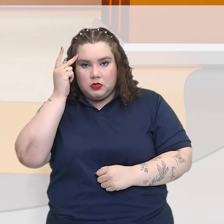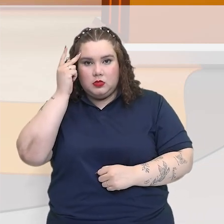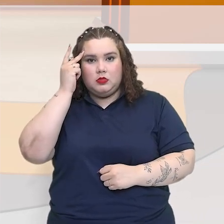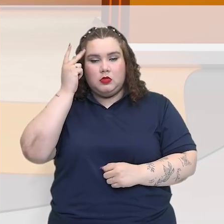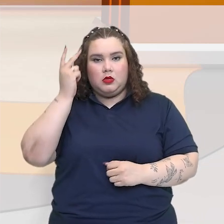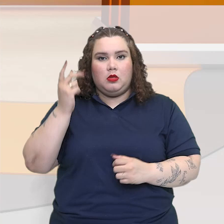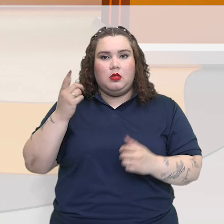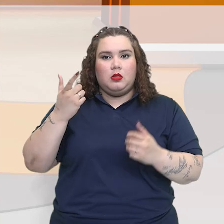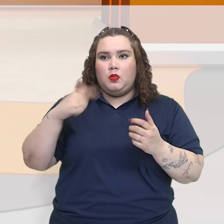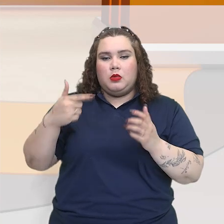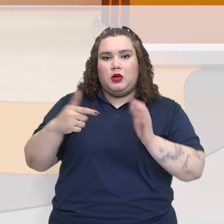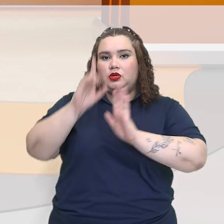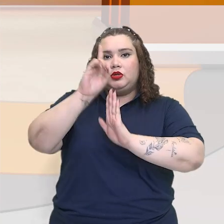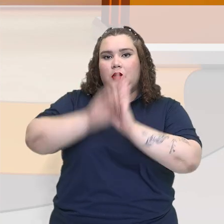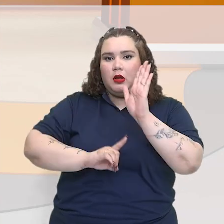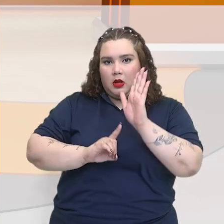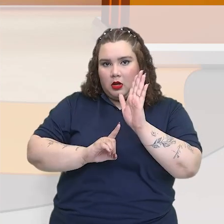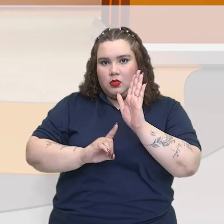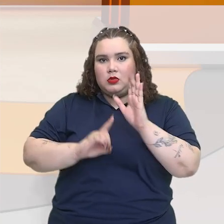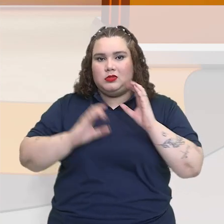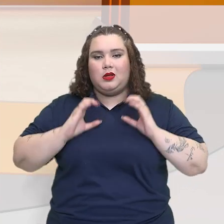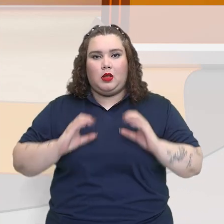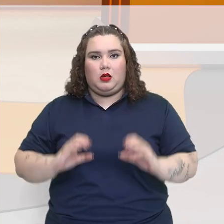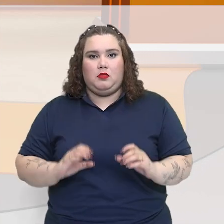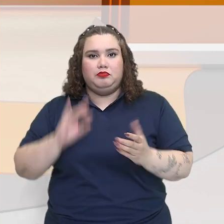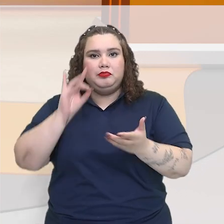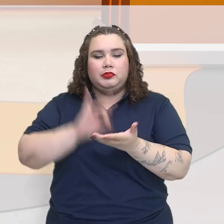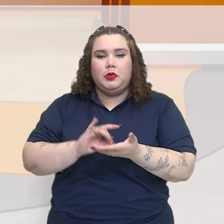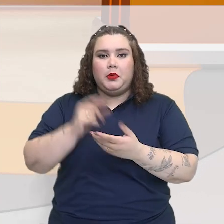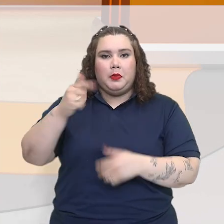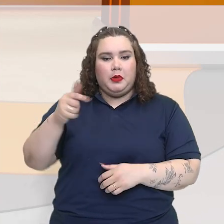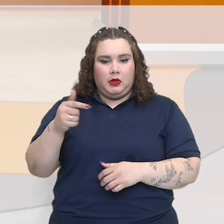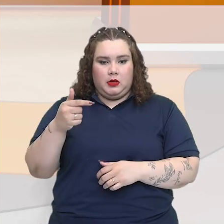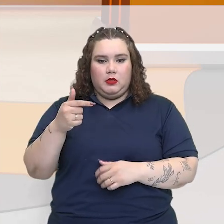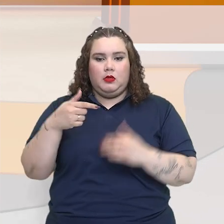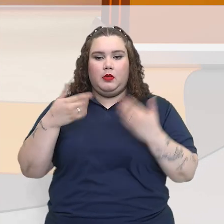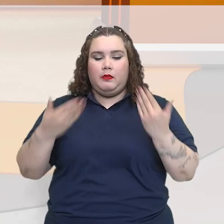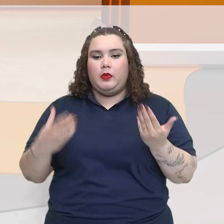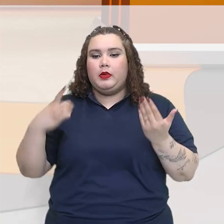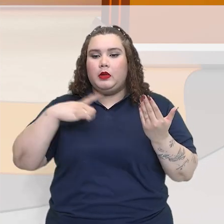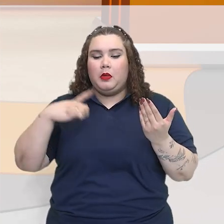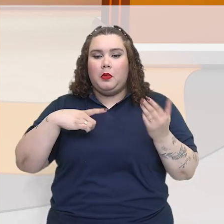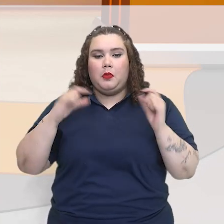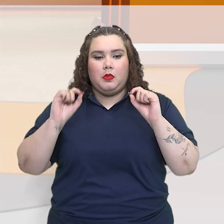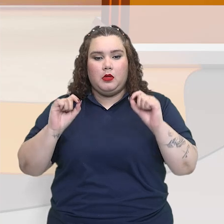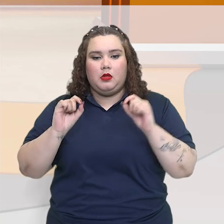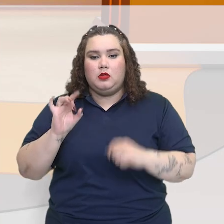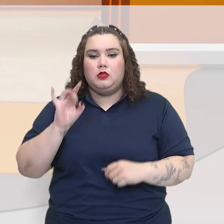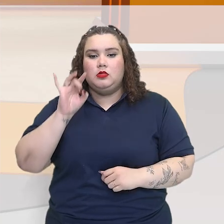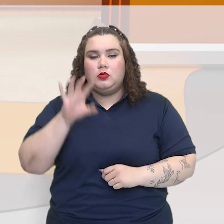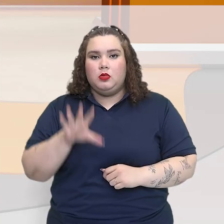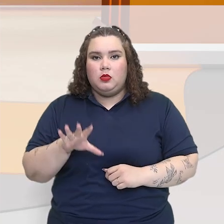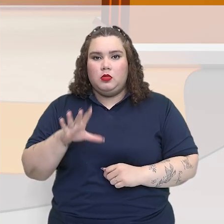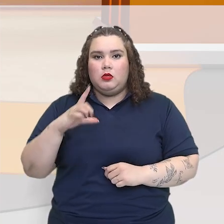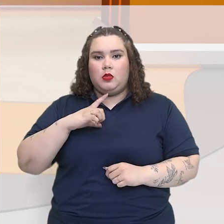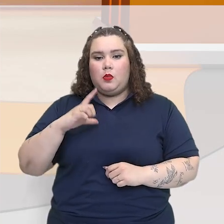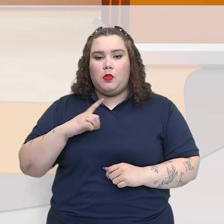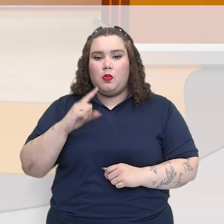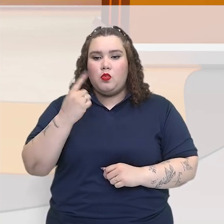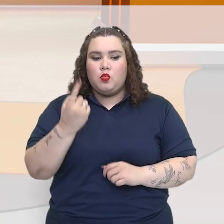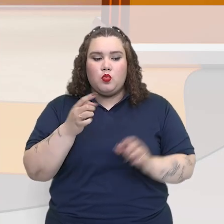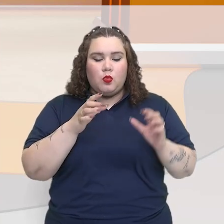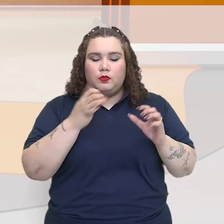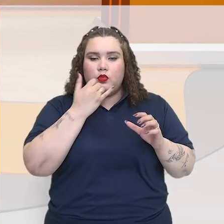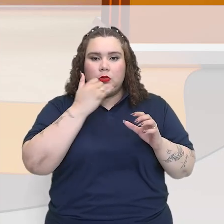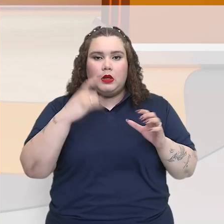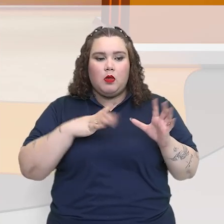era considerado, né, cidadão. Você tem justamente somente uma pequena